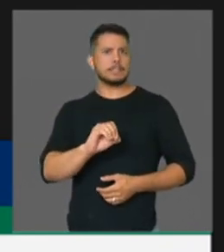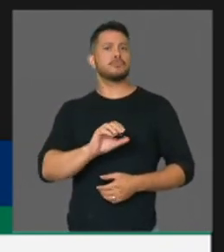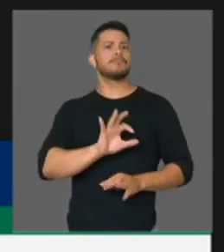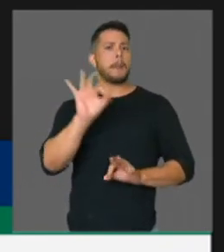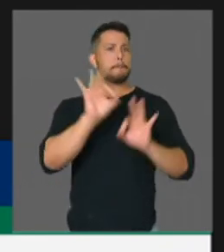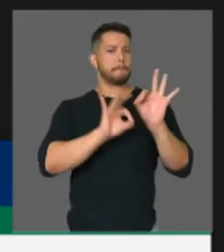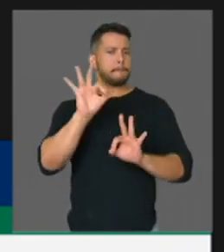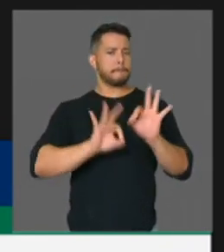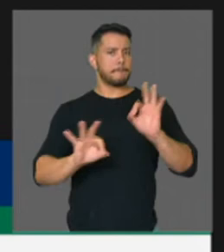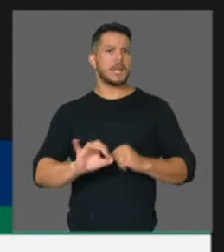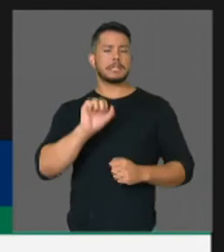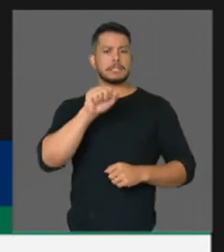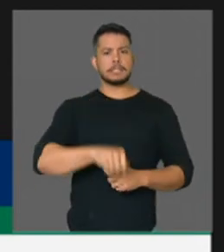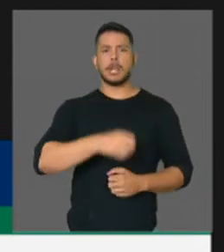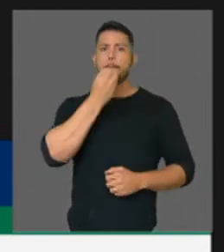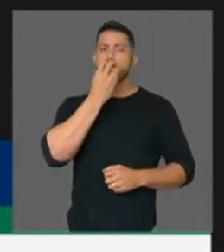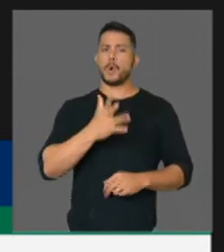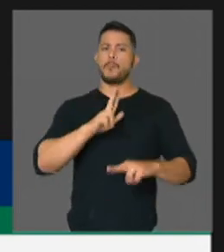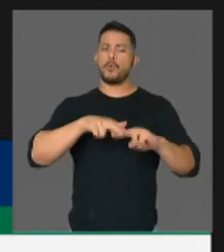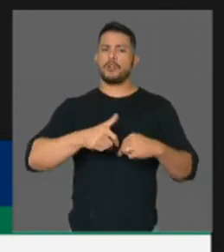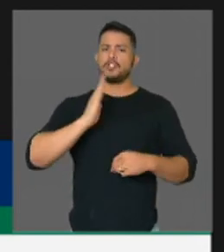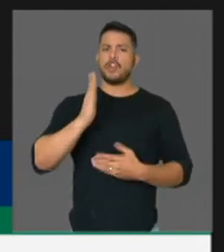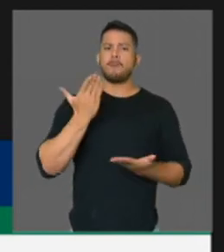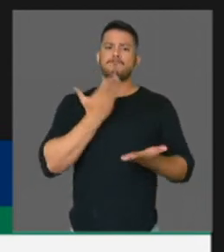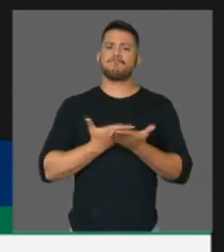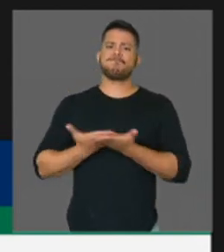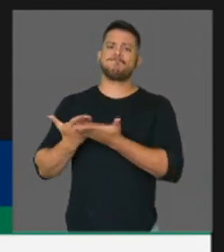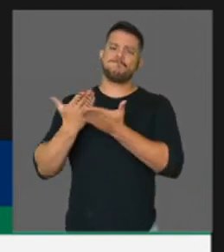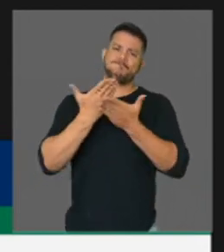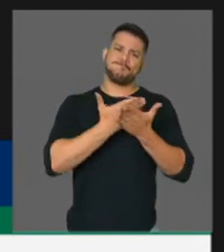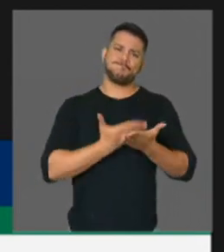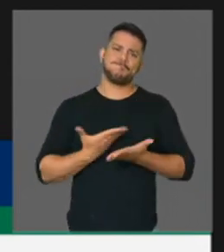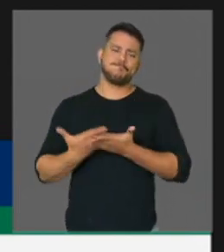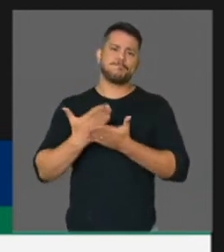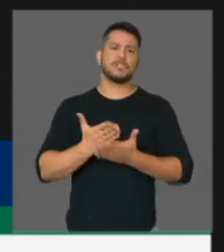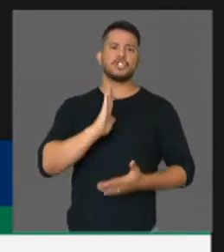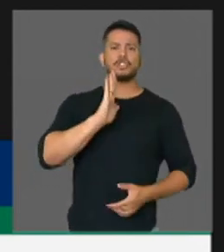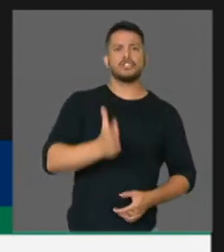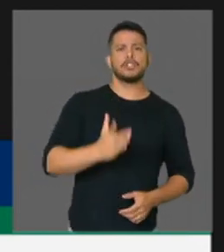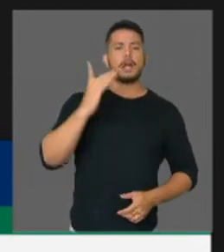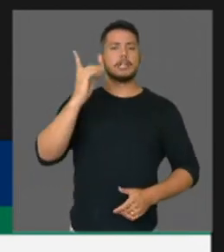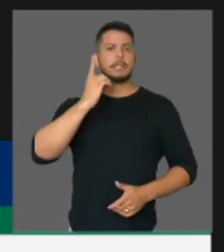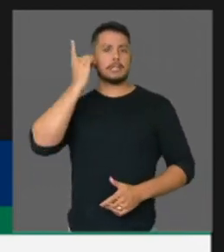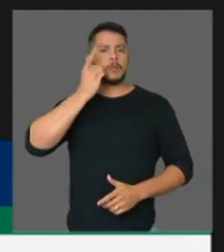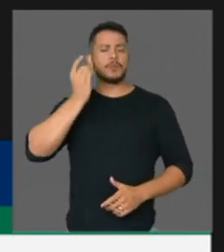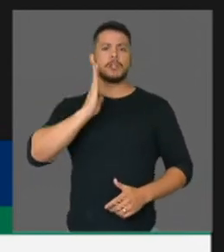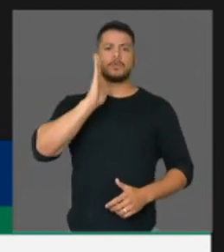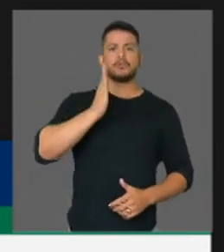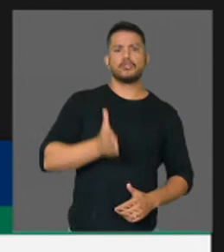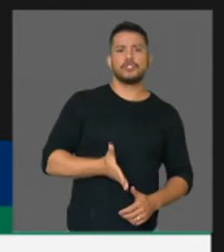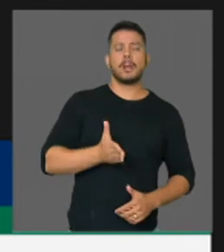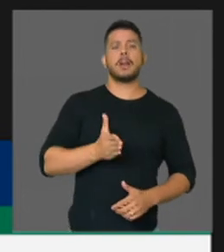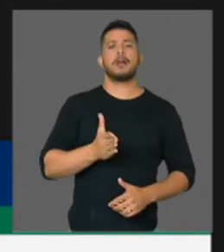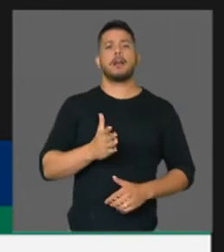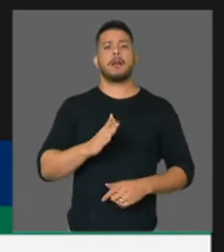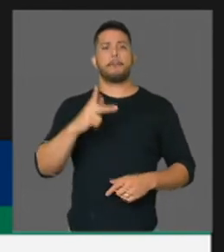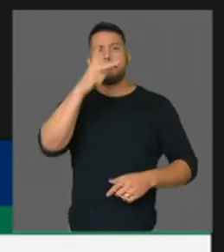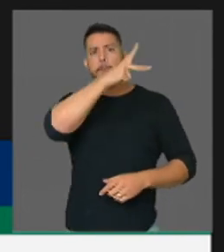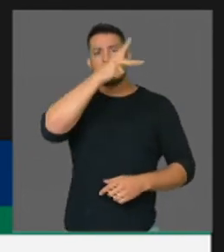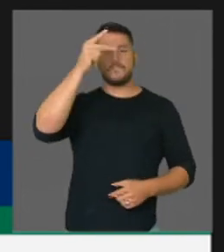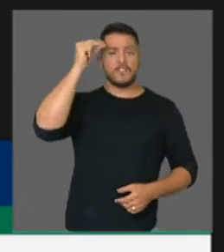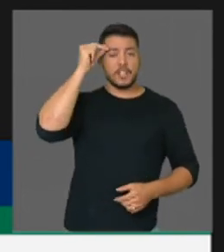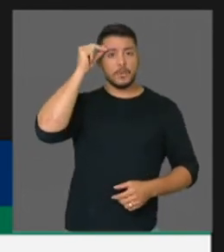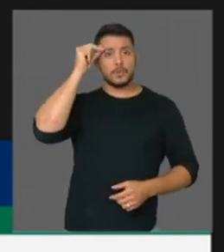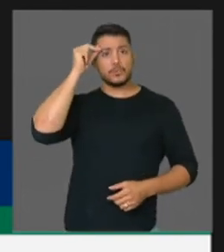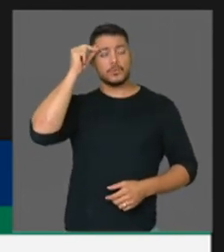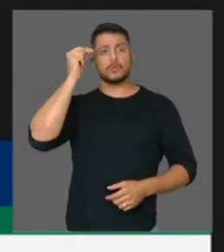quanto Ciro Ferreira Gomes se preparou. Deputado estadual, deputado federal, prefeito da capital, lá